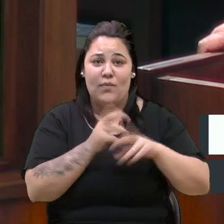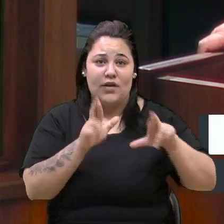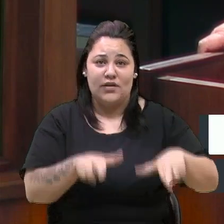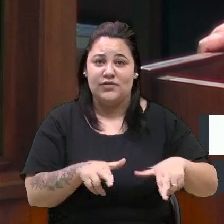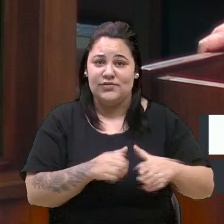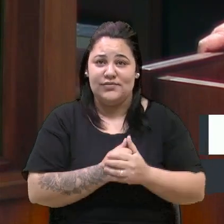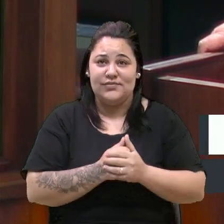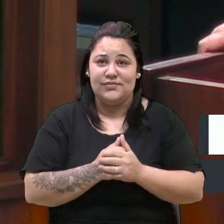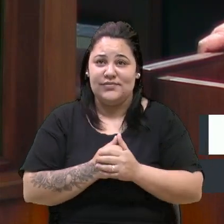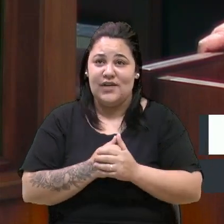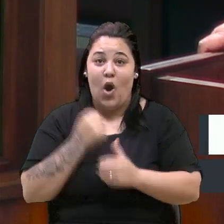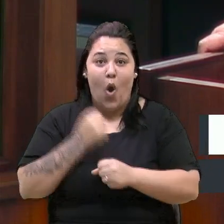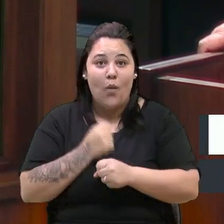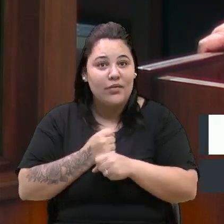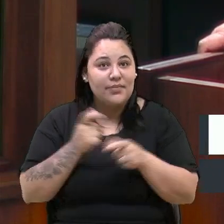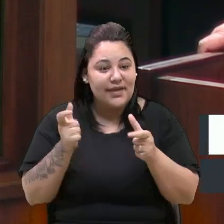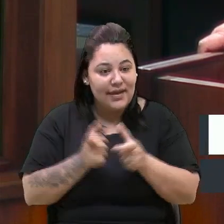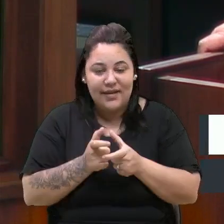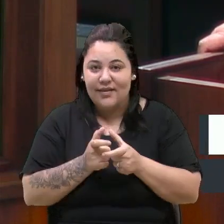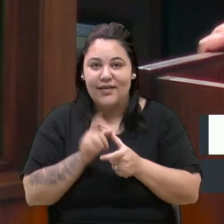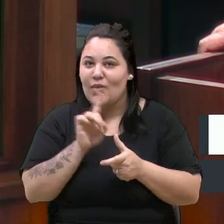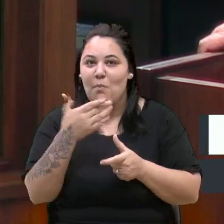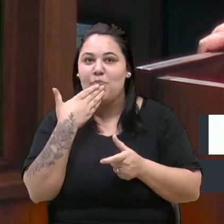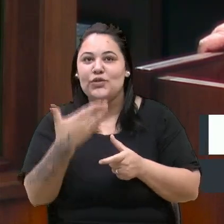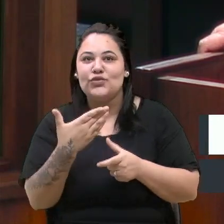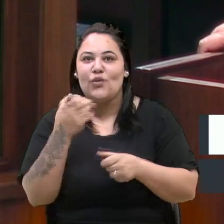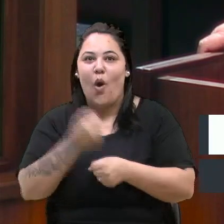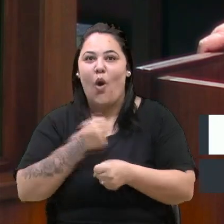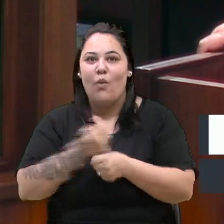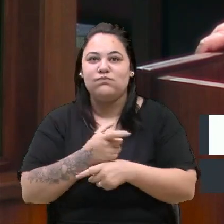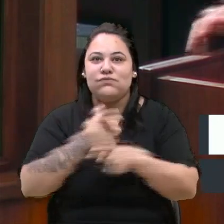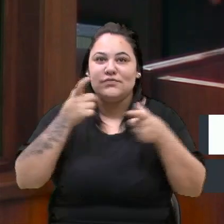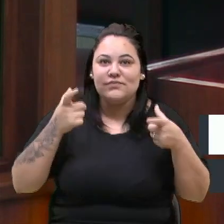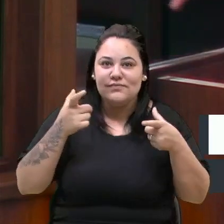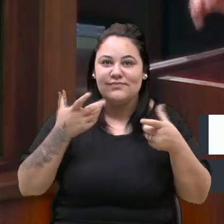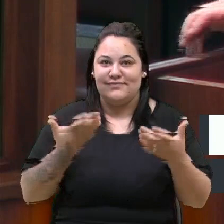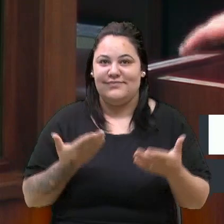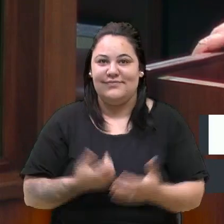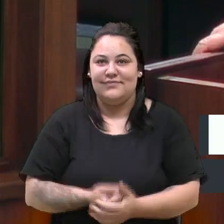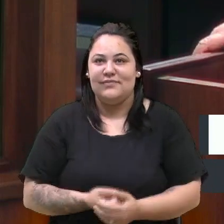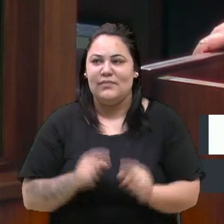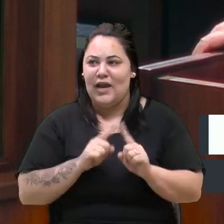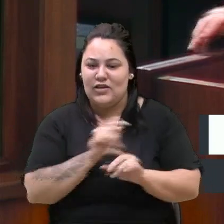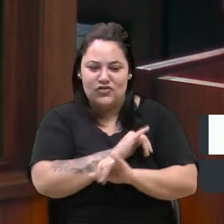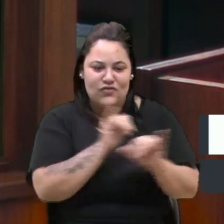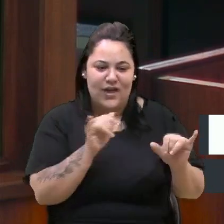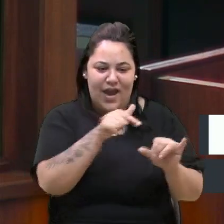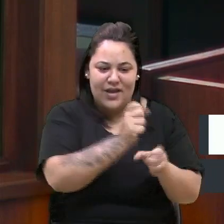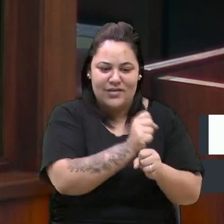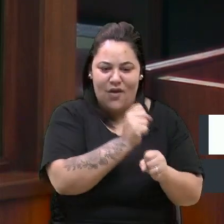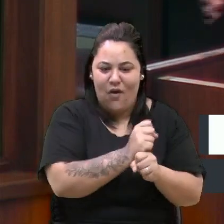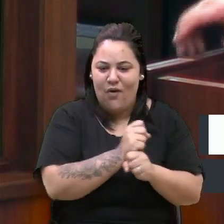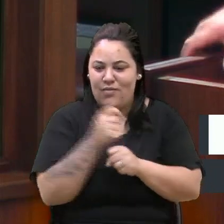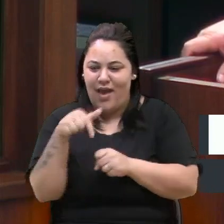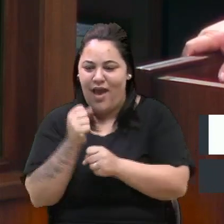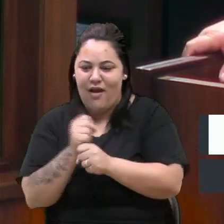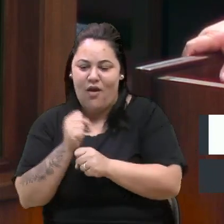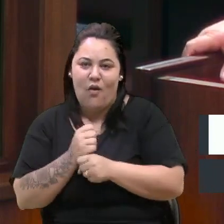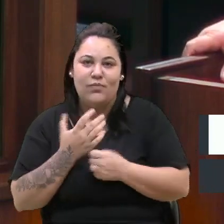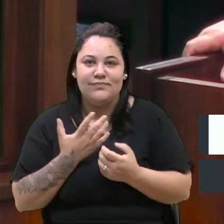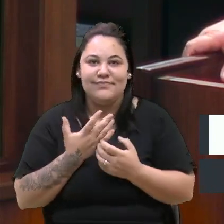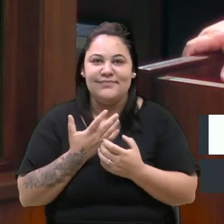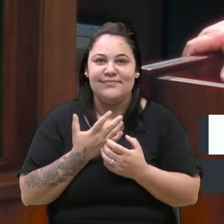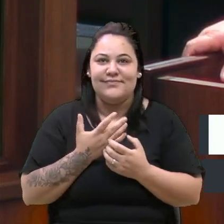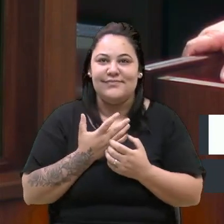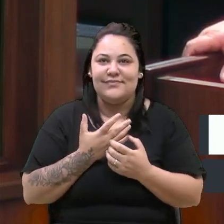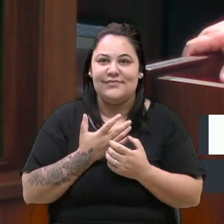estava pedindo obra grande. Nosso bookmaker lá deu 0. Vai ser anunciada essa obra, vai ser anunciada essa aqui, vai ser anunciada essa aqui, e